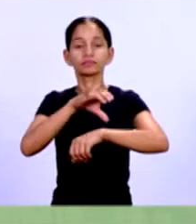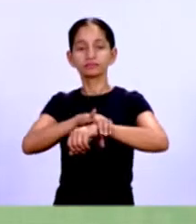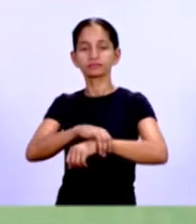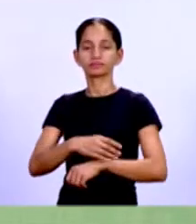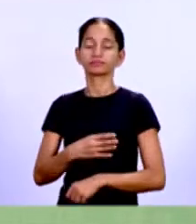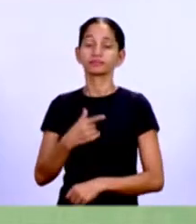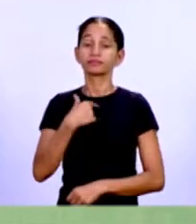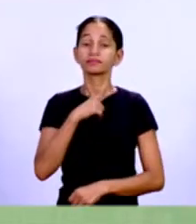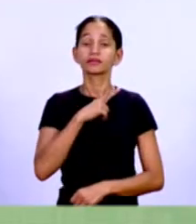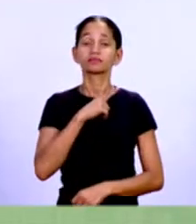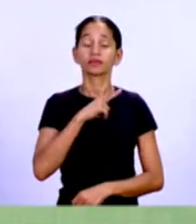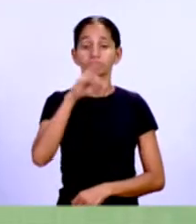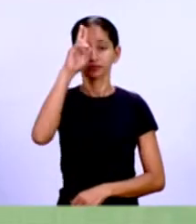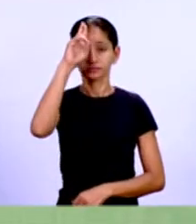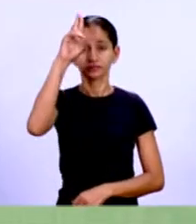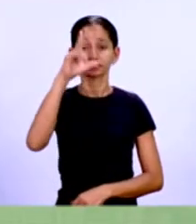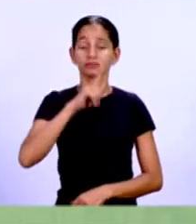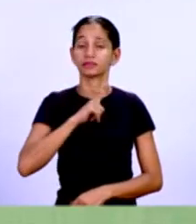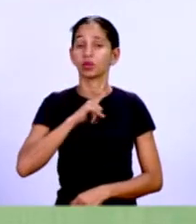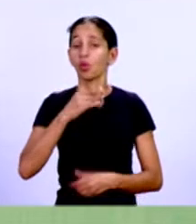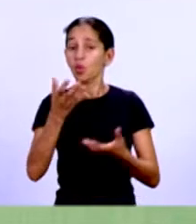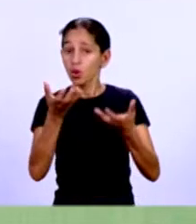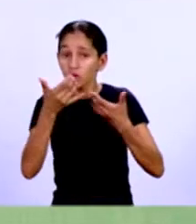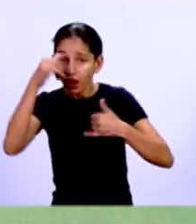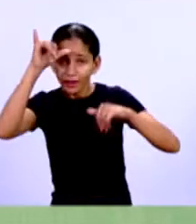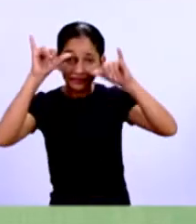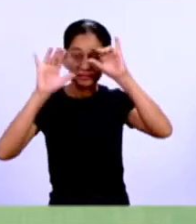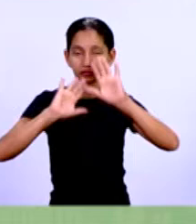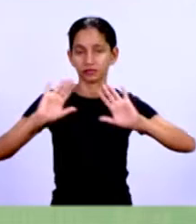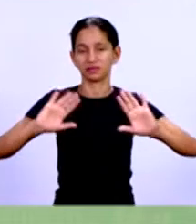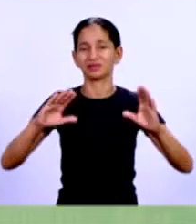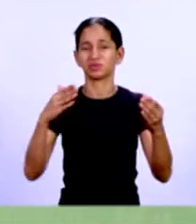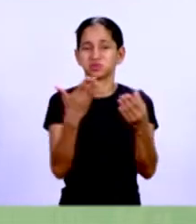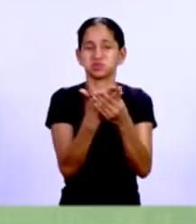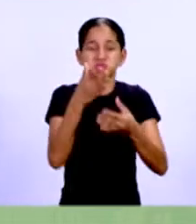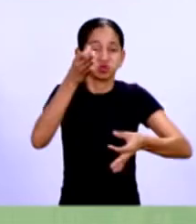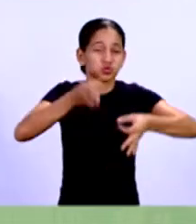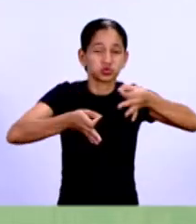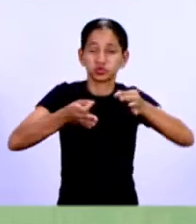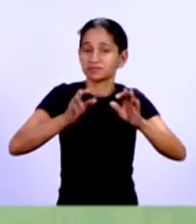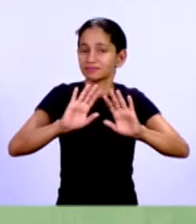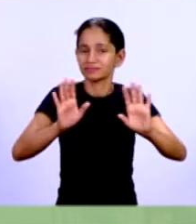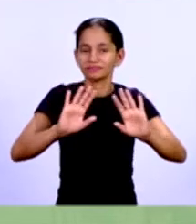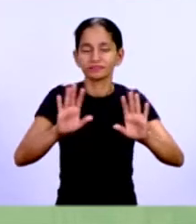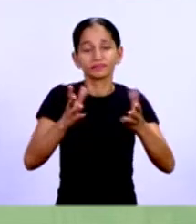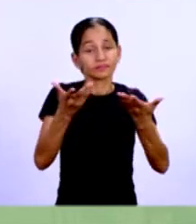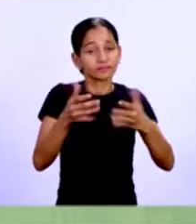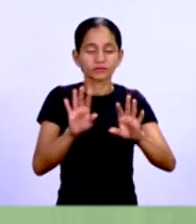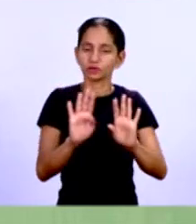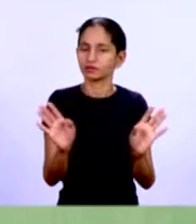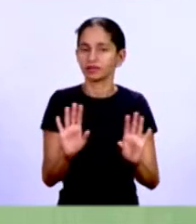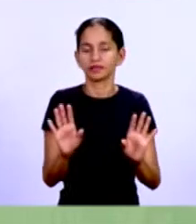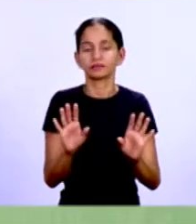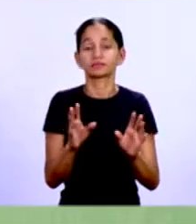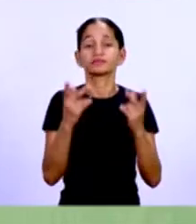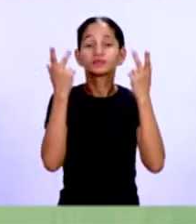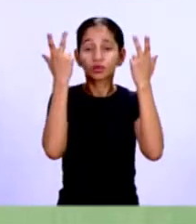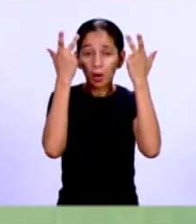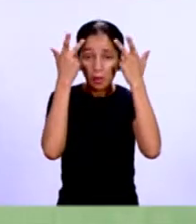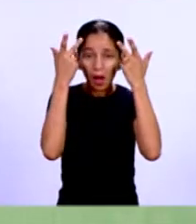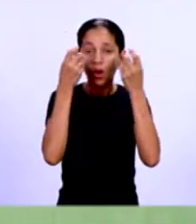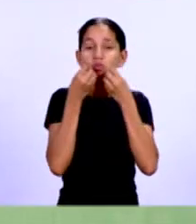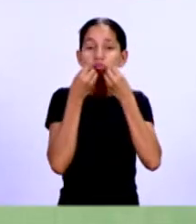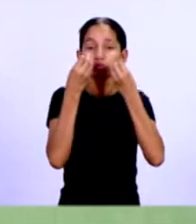Por exemplo, no caso, se você quer evitar que você leve um processo jurídico em relação aos seus servidores, seus funcionários,